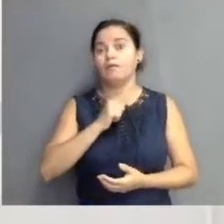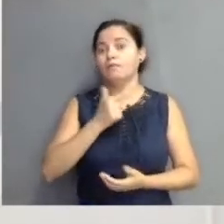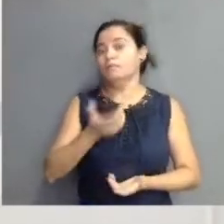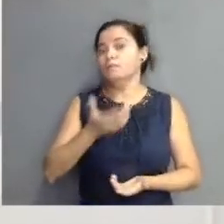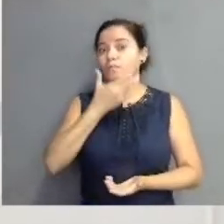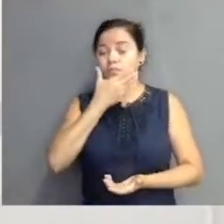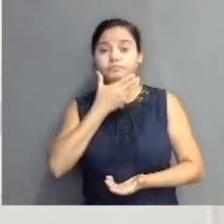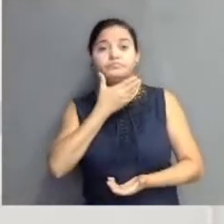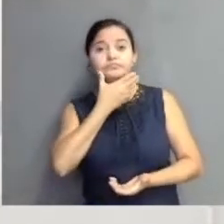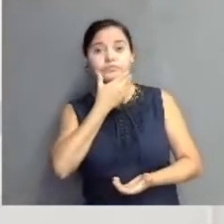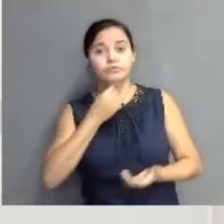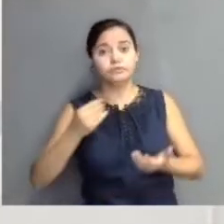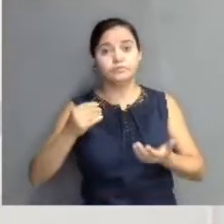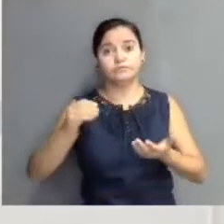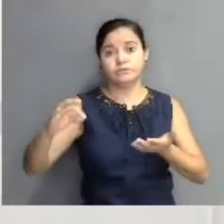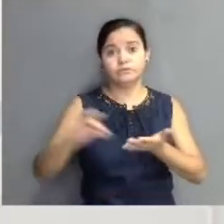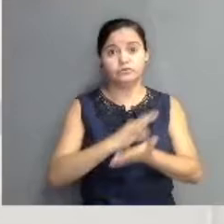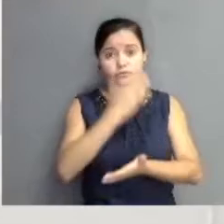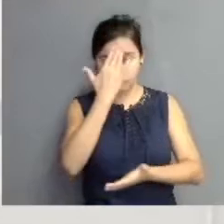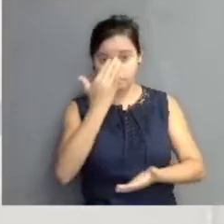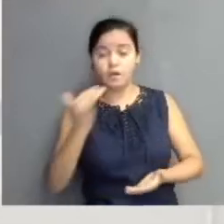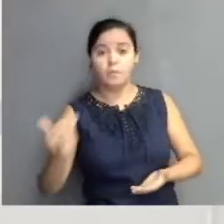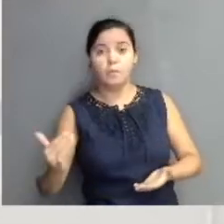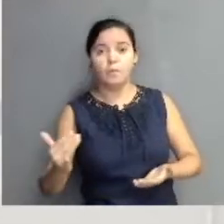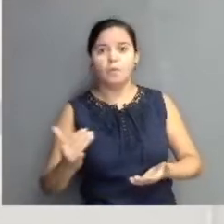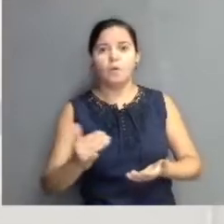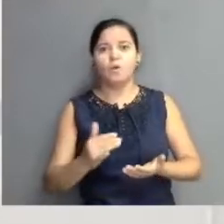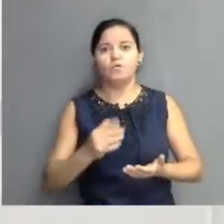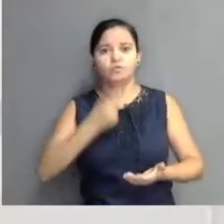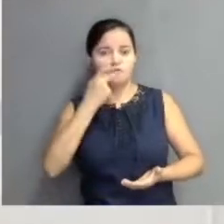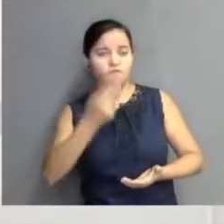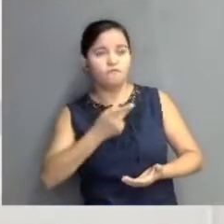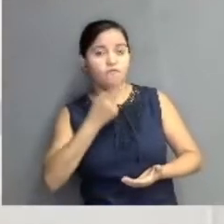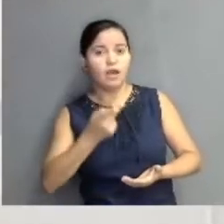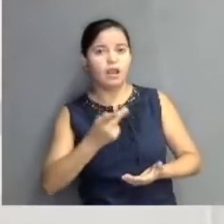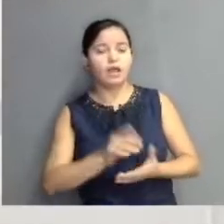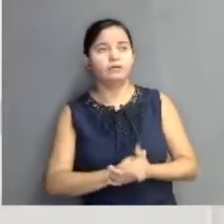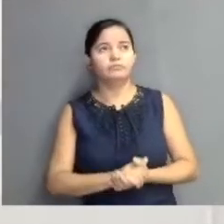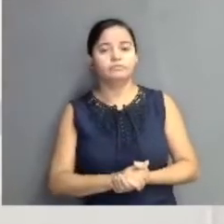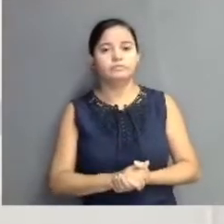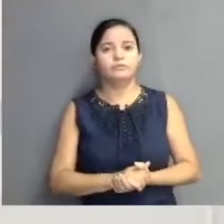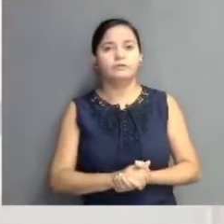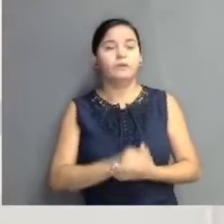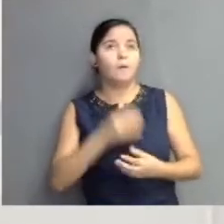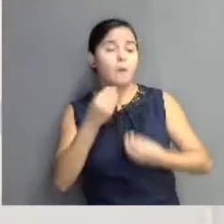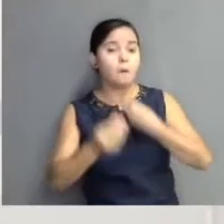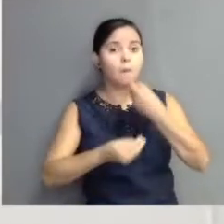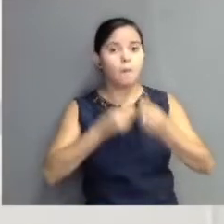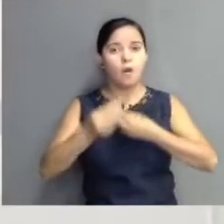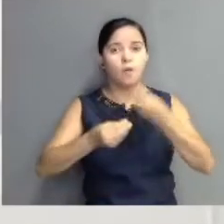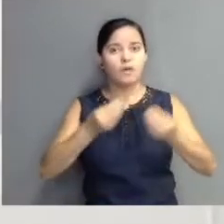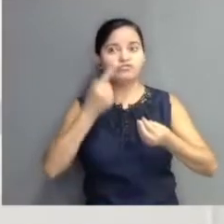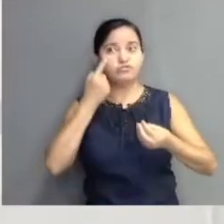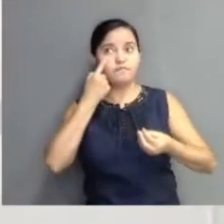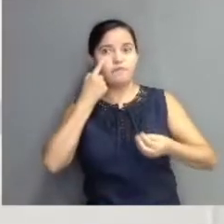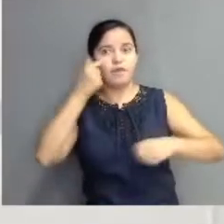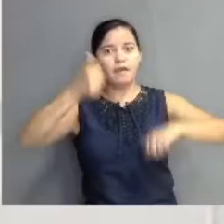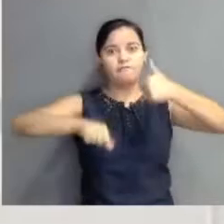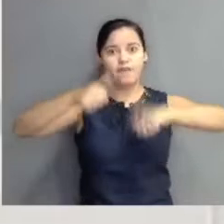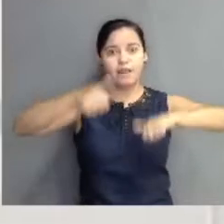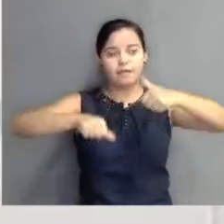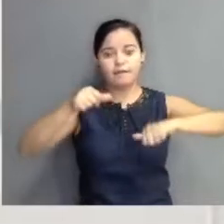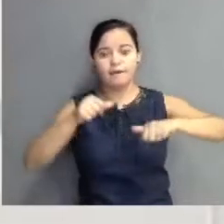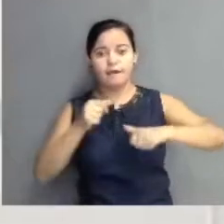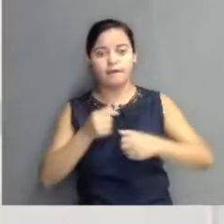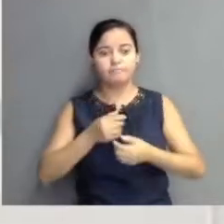parece que a única coisa que a gente tem que se curvar e servir é esses ditames. E a gente, quando para analisar, a